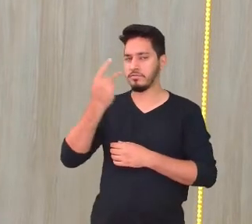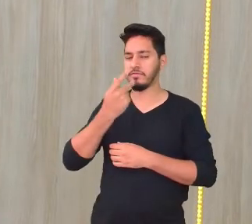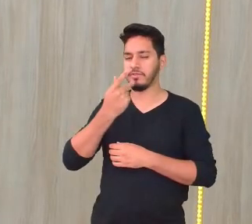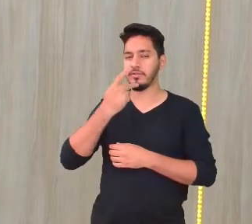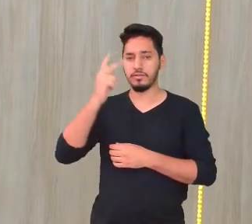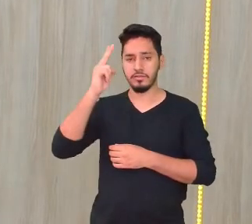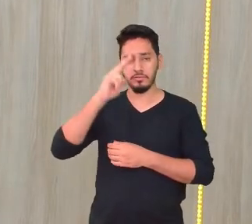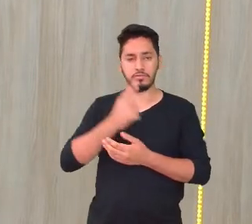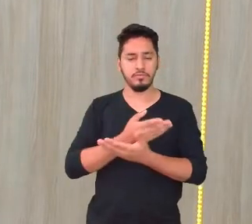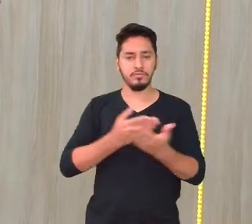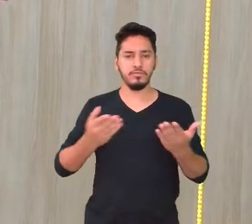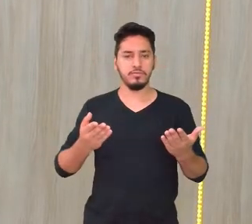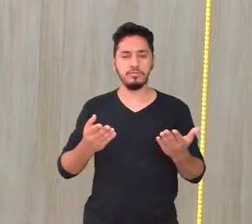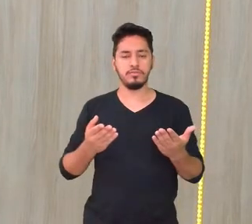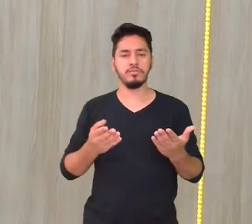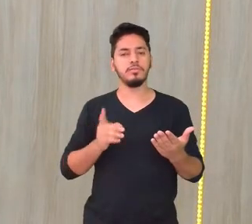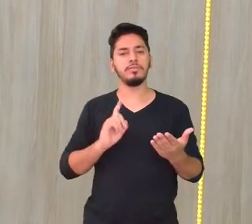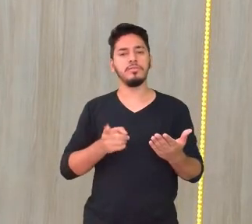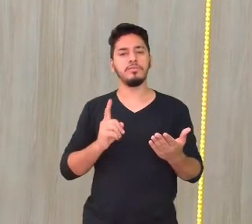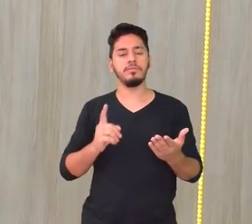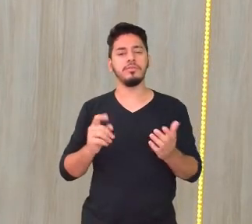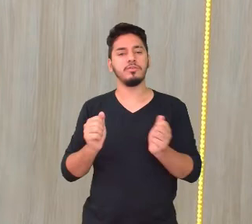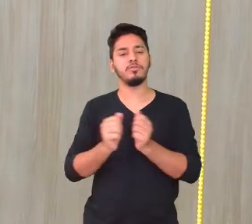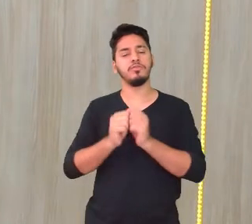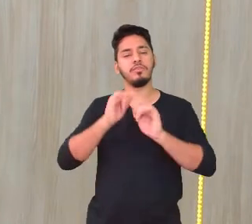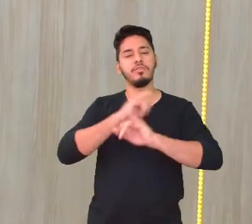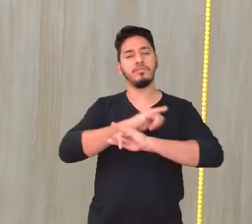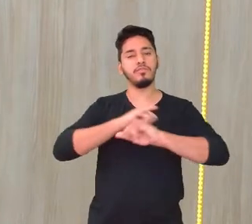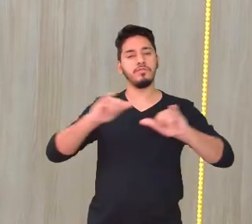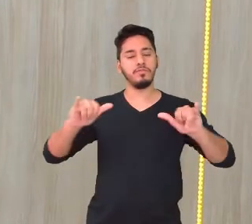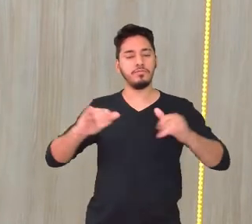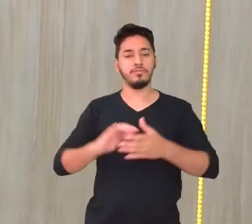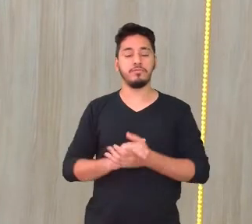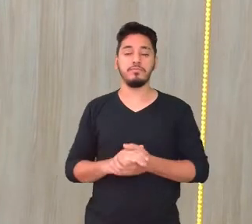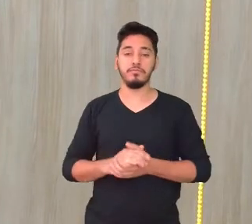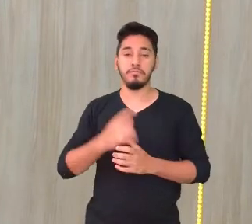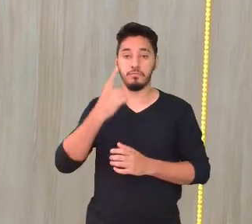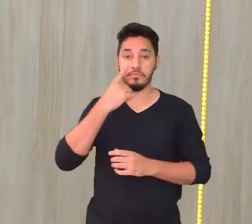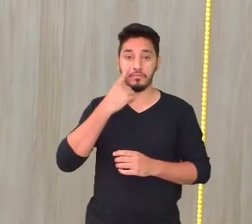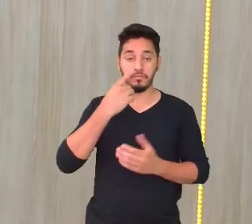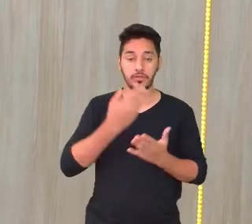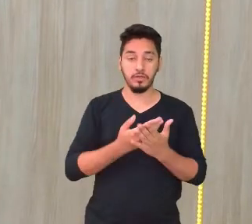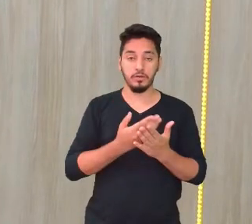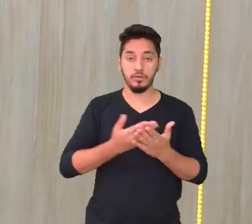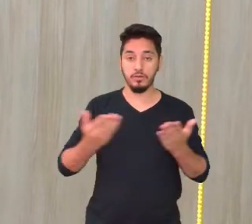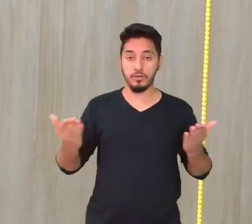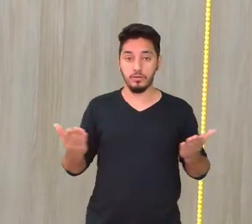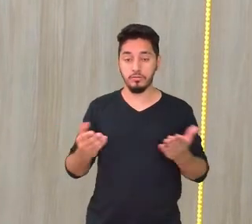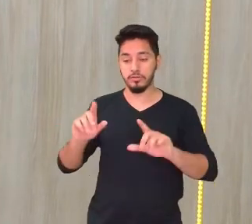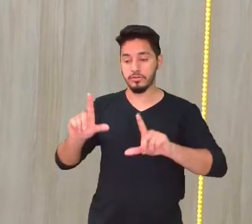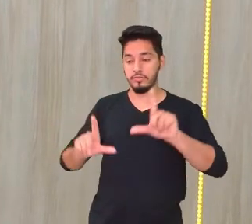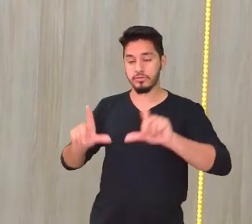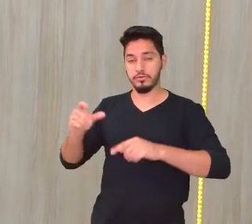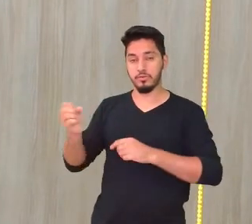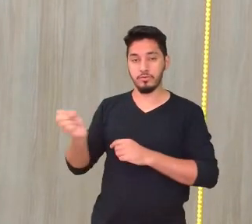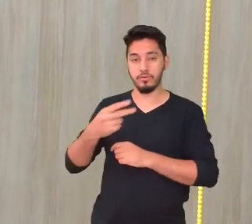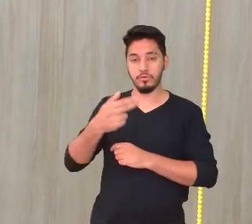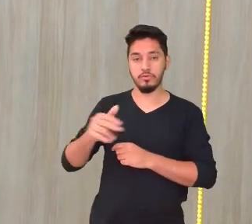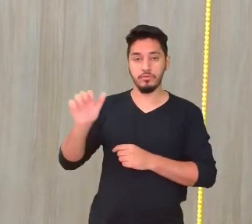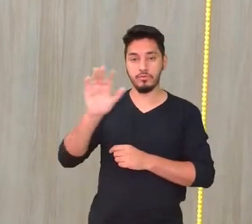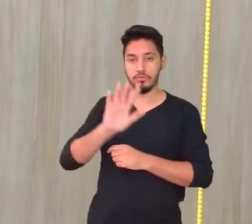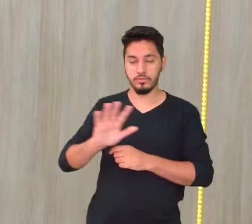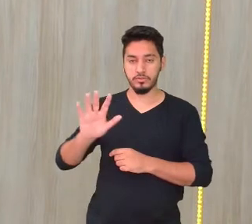lembrar a vocês todo aquele combo, de avisos iniciais. Assistem a aula agora pela TV Nova, no